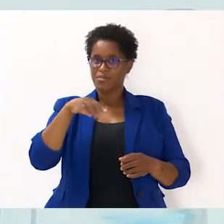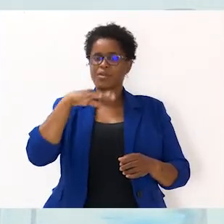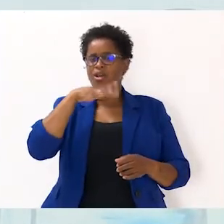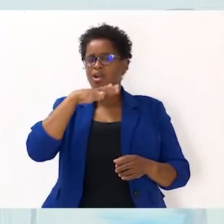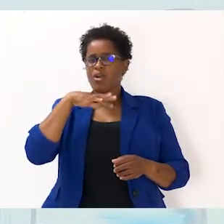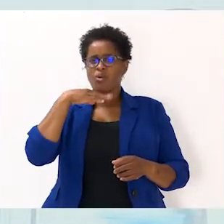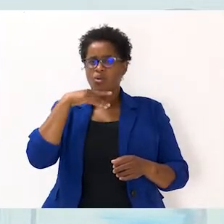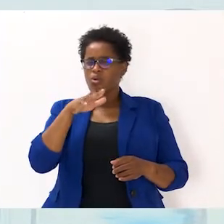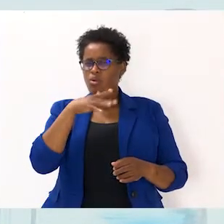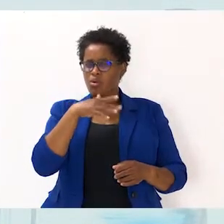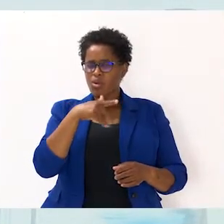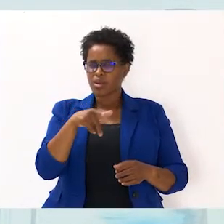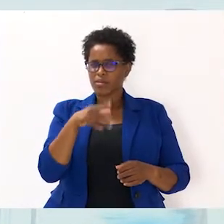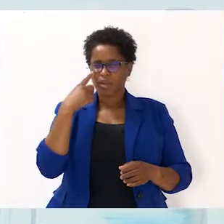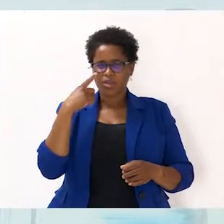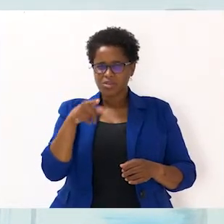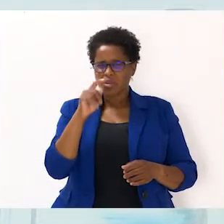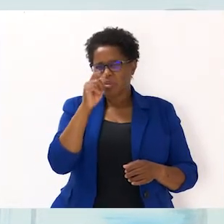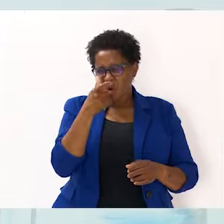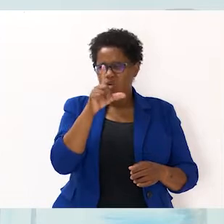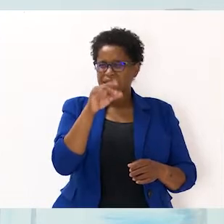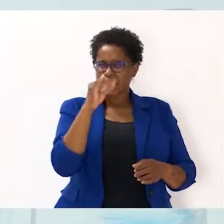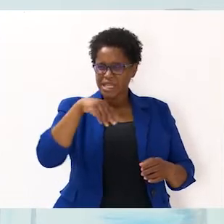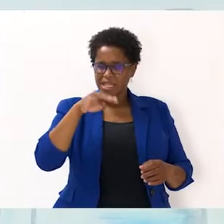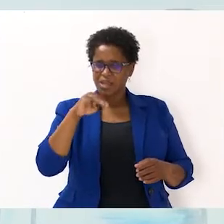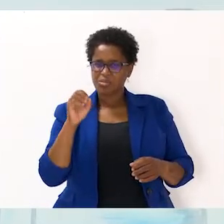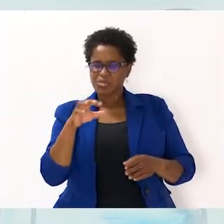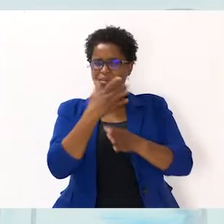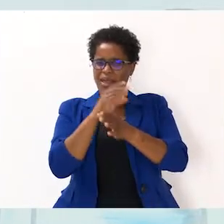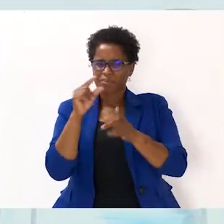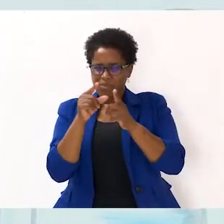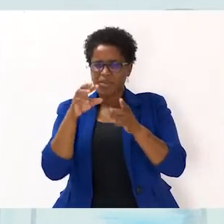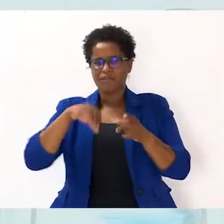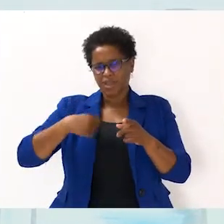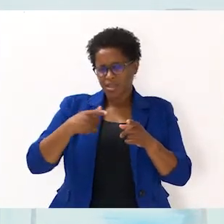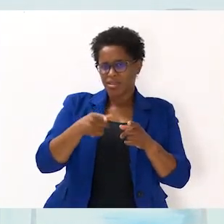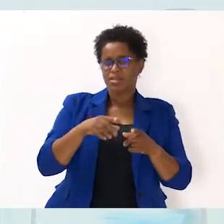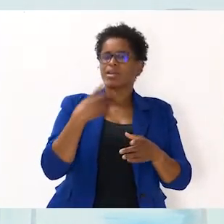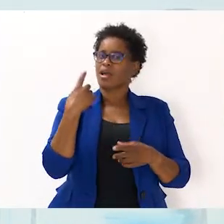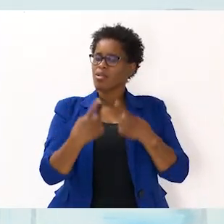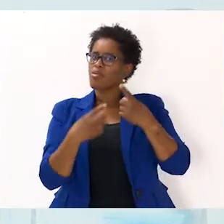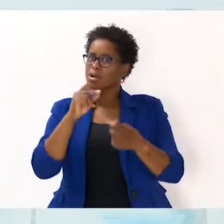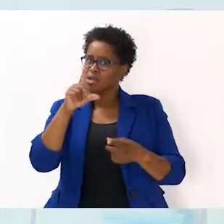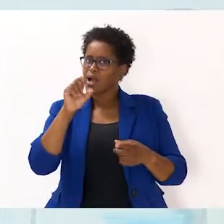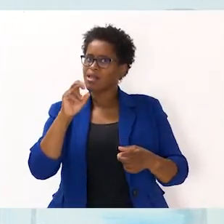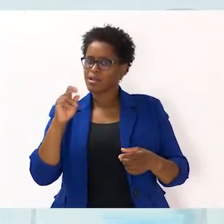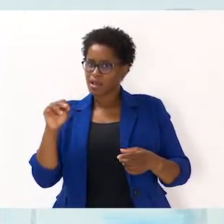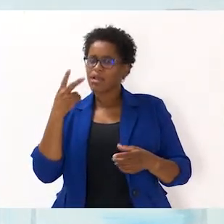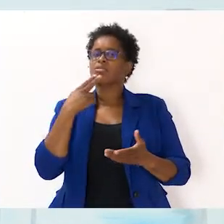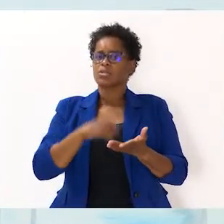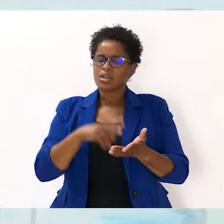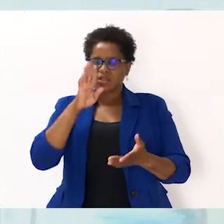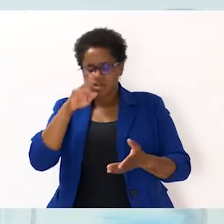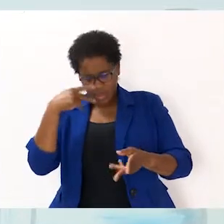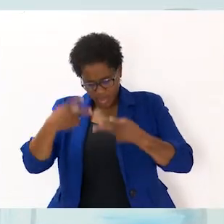coloração parece que nós temos lá um pouco de limo, que são algas, e temos algumas aves ali, mas com certeza, se formos analisar